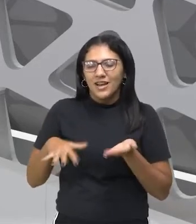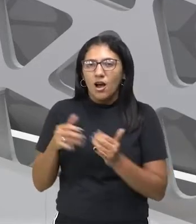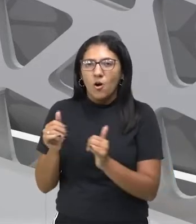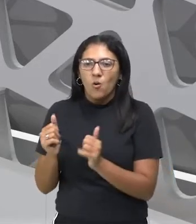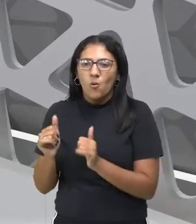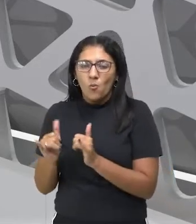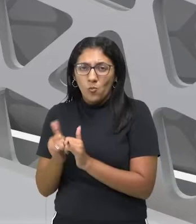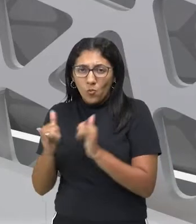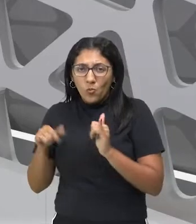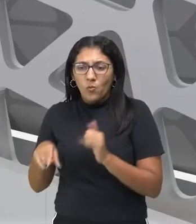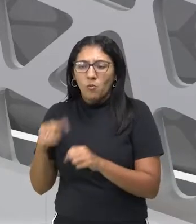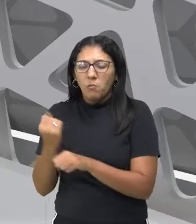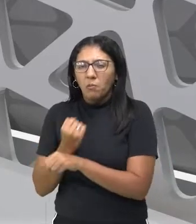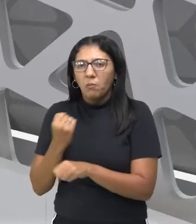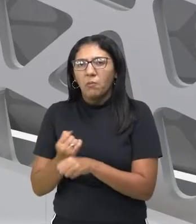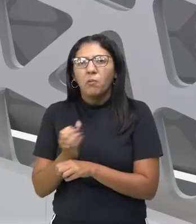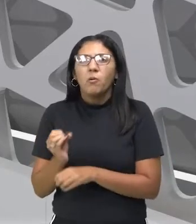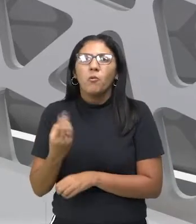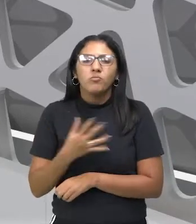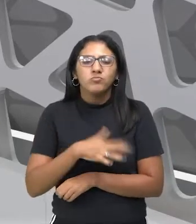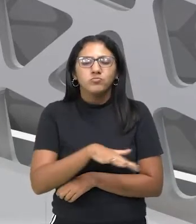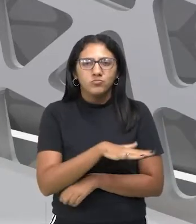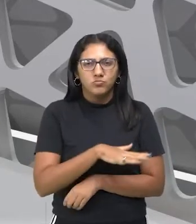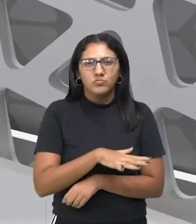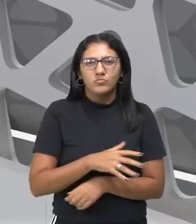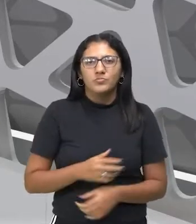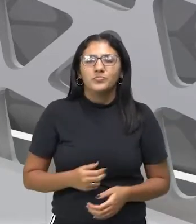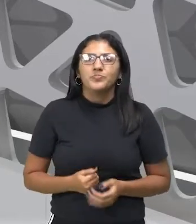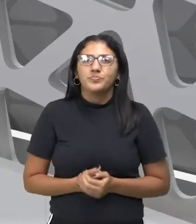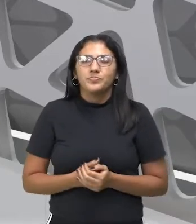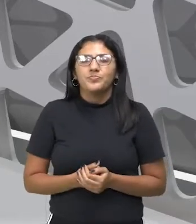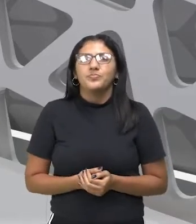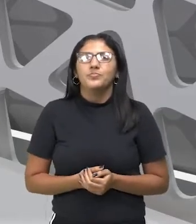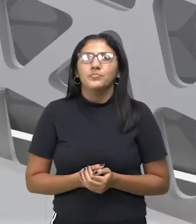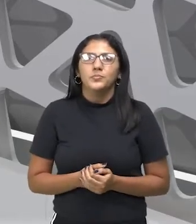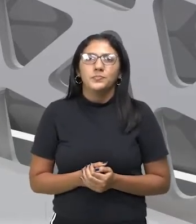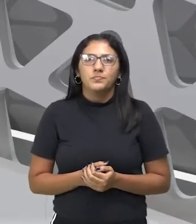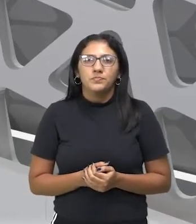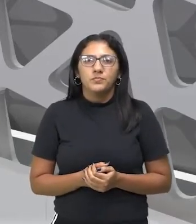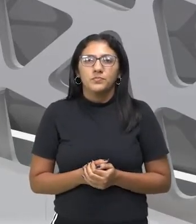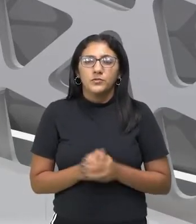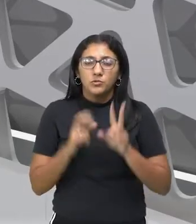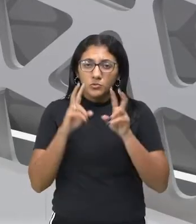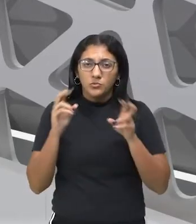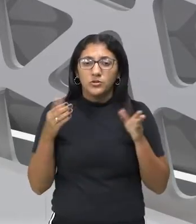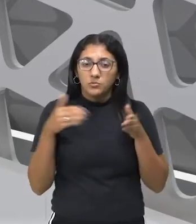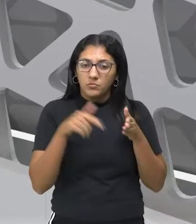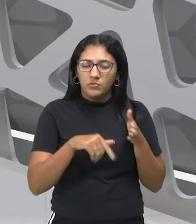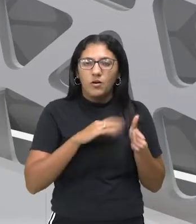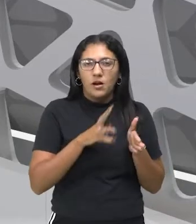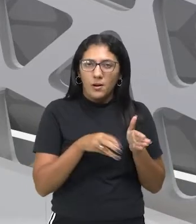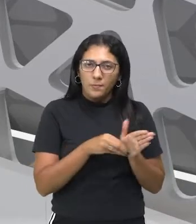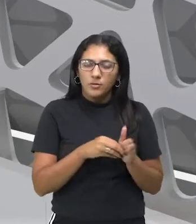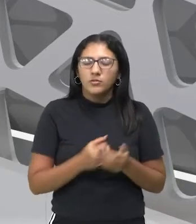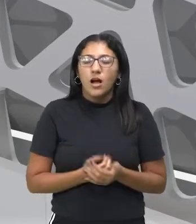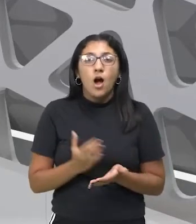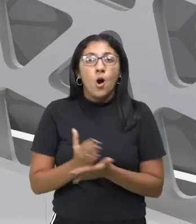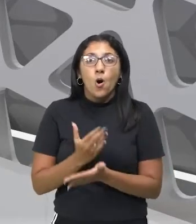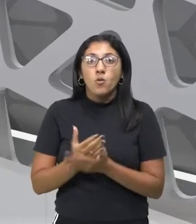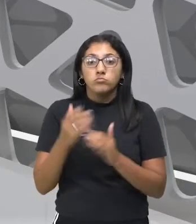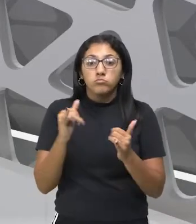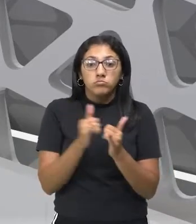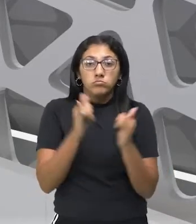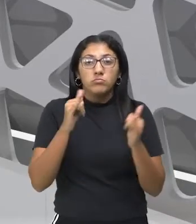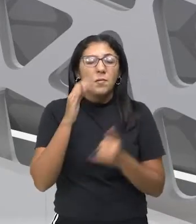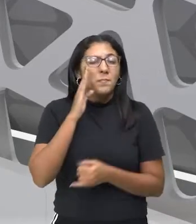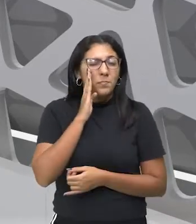construção da onde vai ser instalada aquela usina hidrelétrica. Falando mais na Amazônia, nós vamos verificar agora algumas das usinas